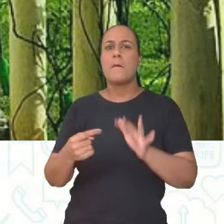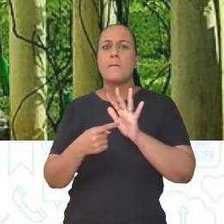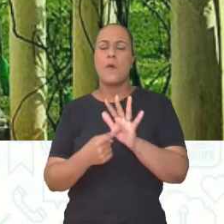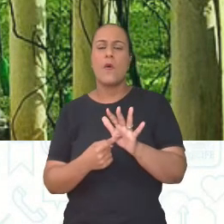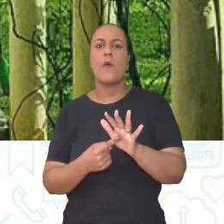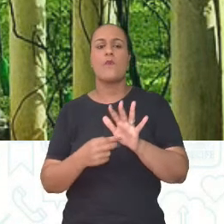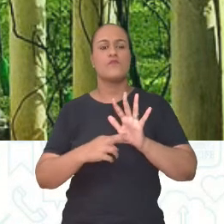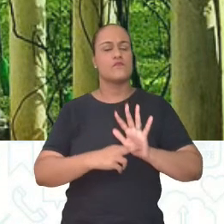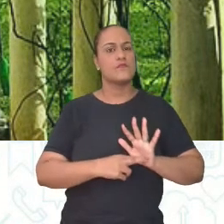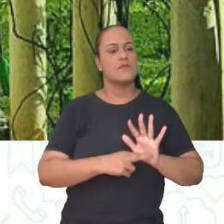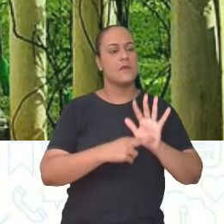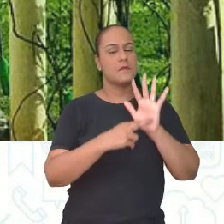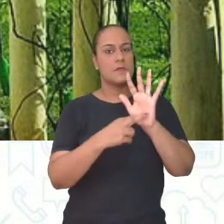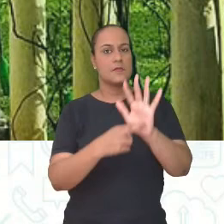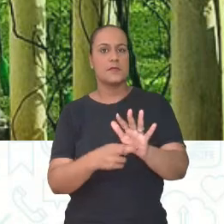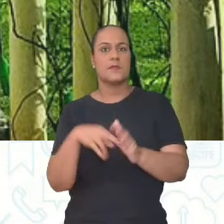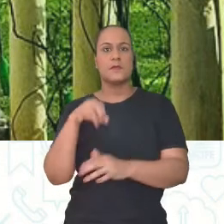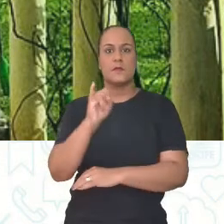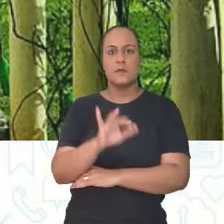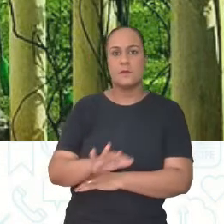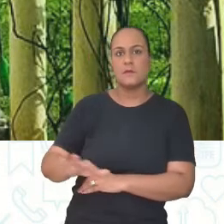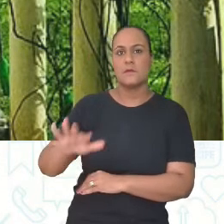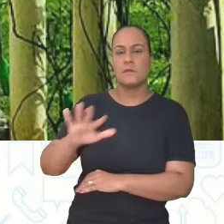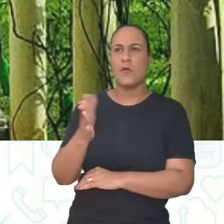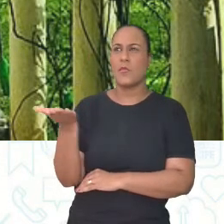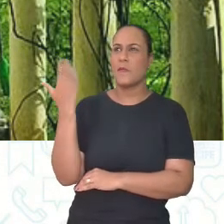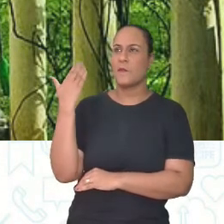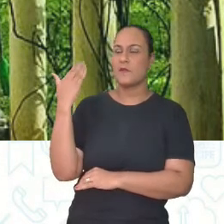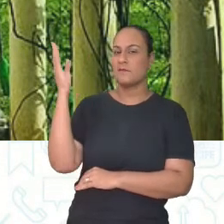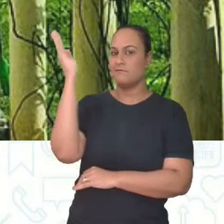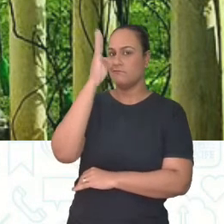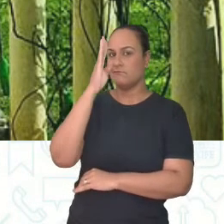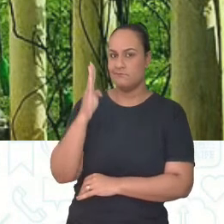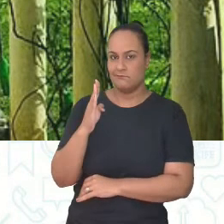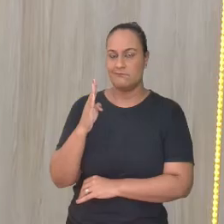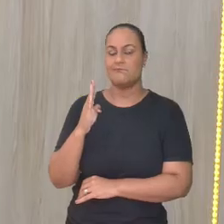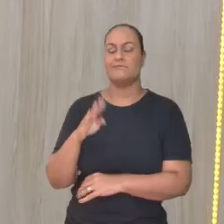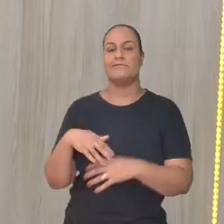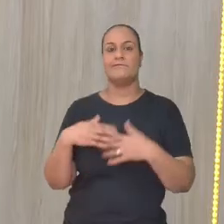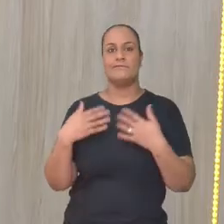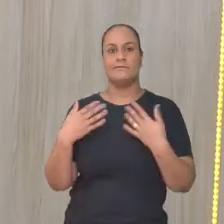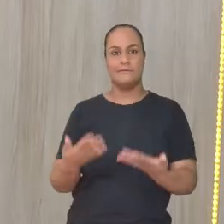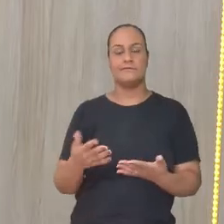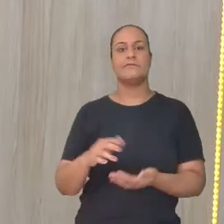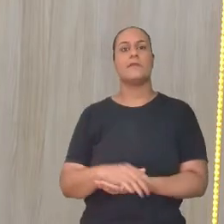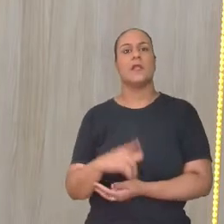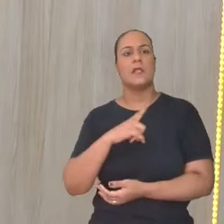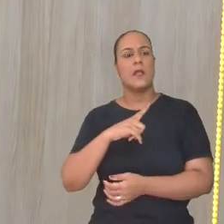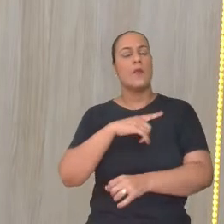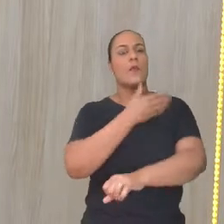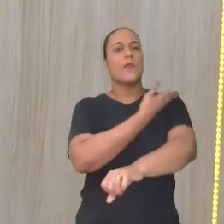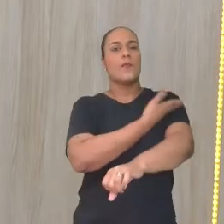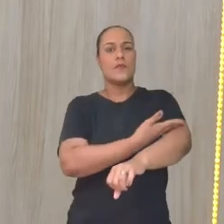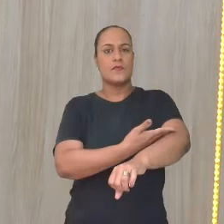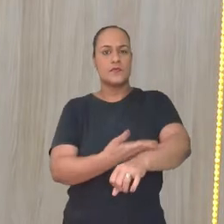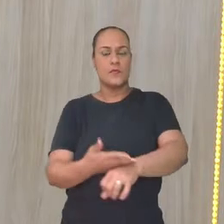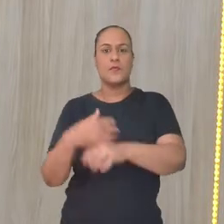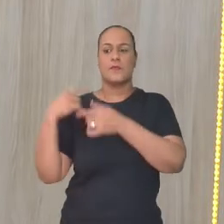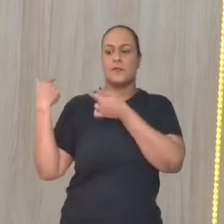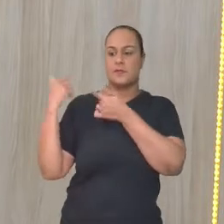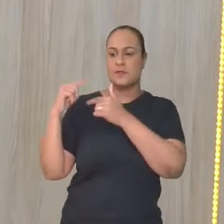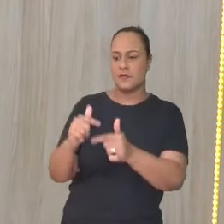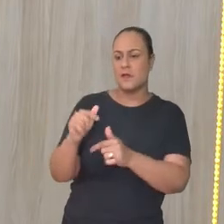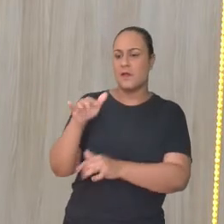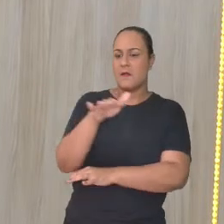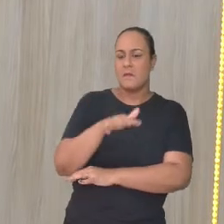de representações, imagens do passado brasileiro. Então, retrataram costumes, retrataram